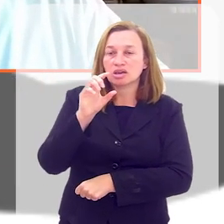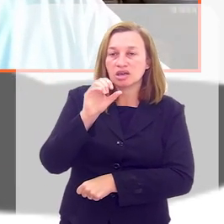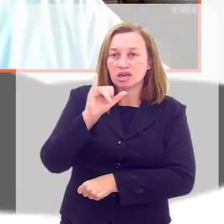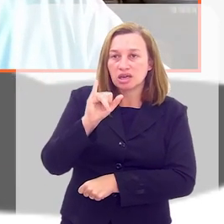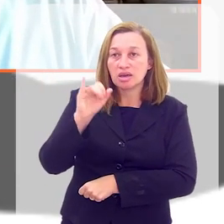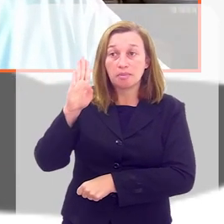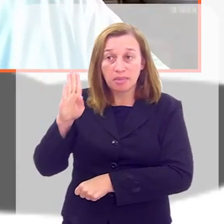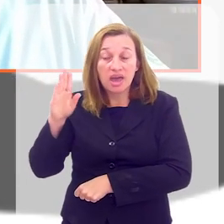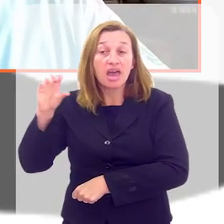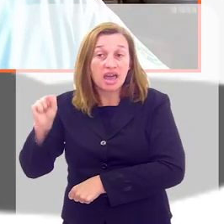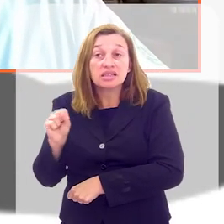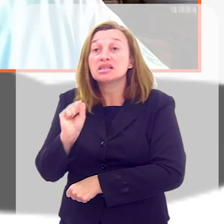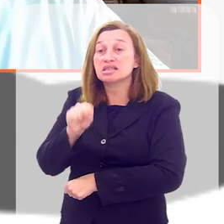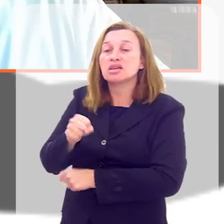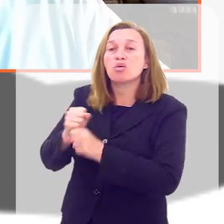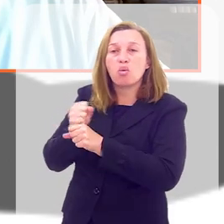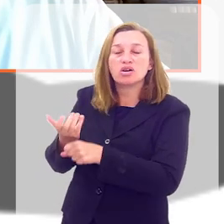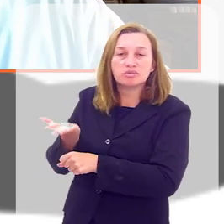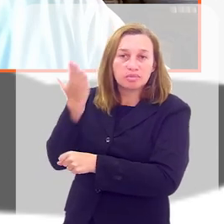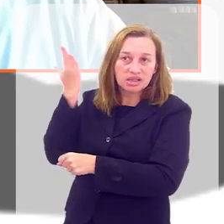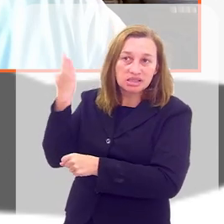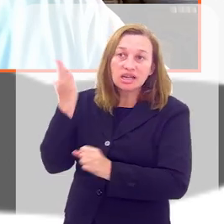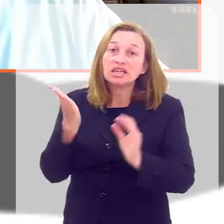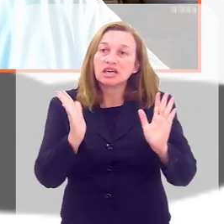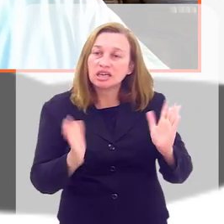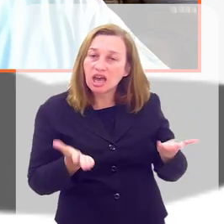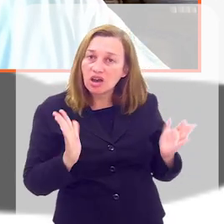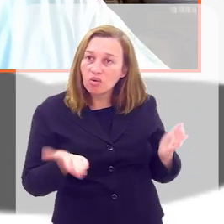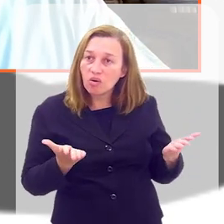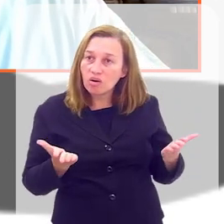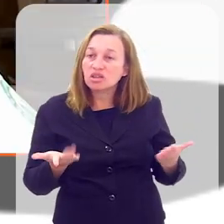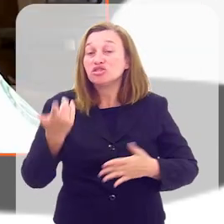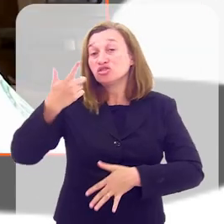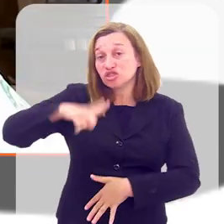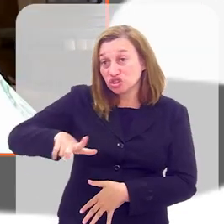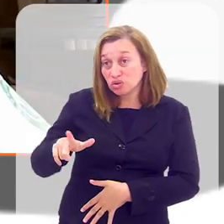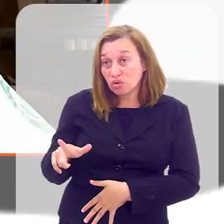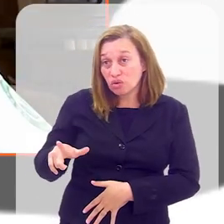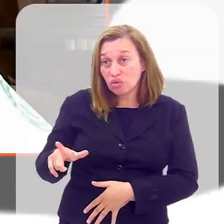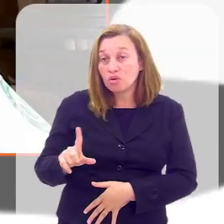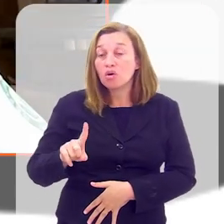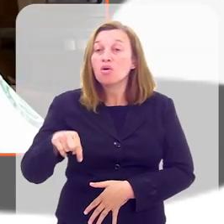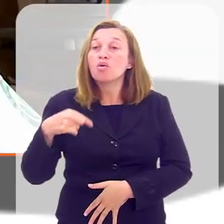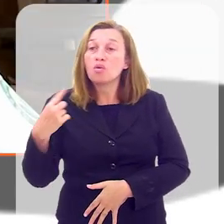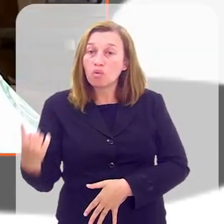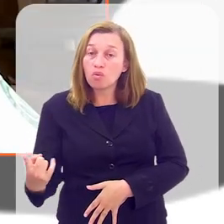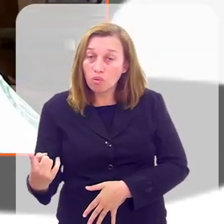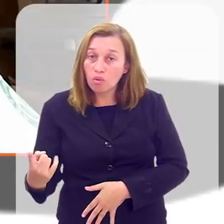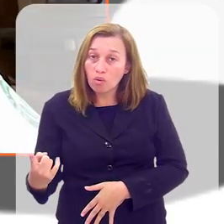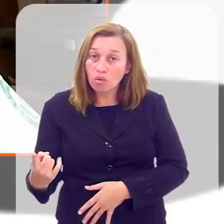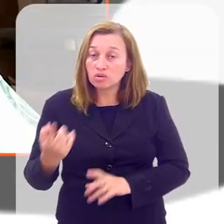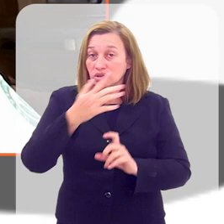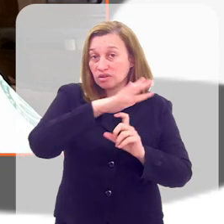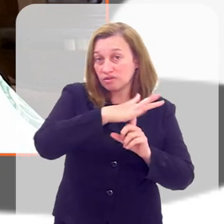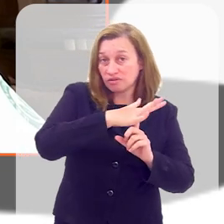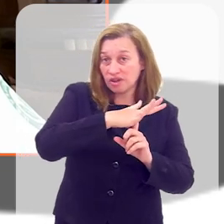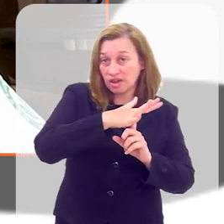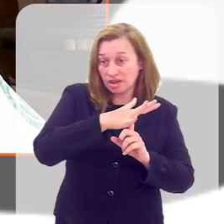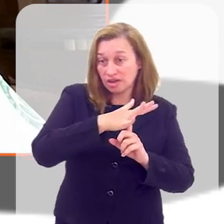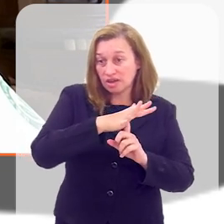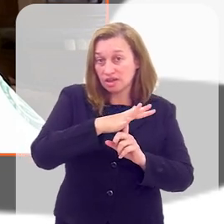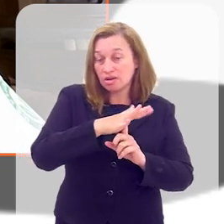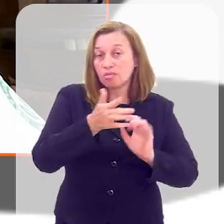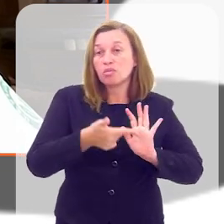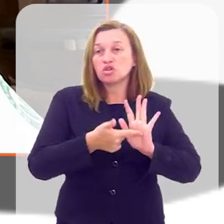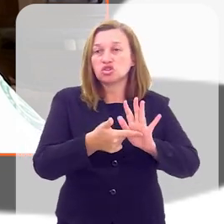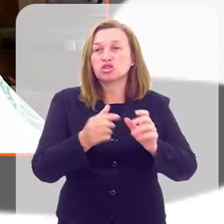a internet não é building show em Las Vegas e agora vamos participar novamente com outro estande lá no esse